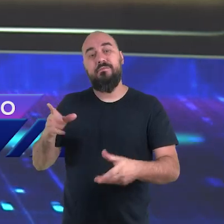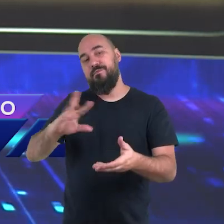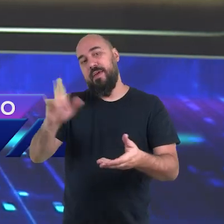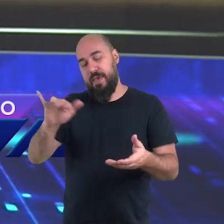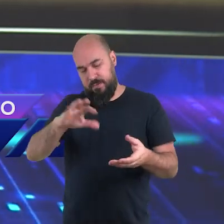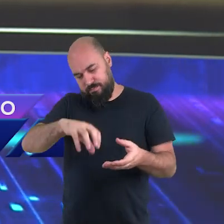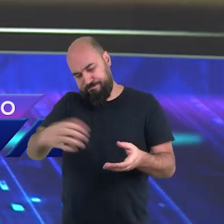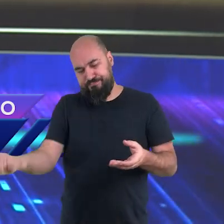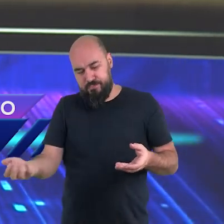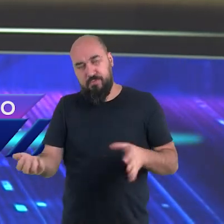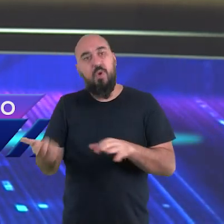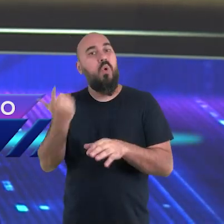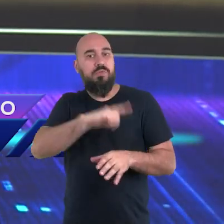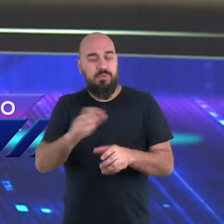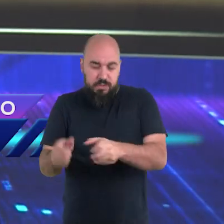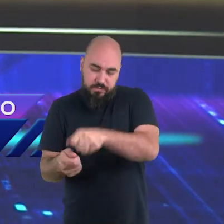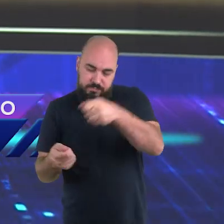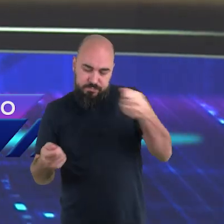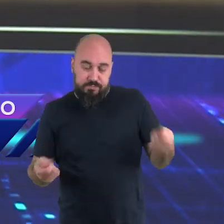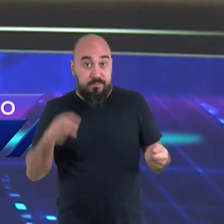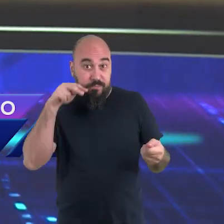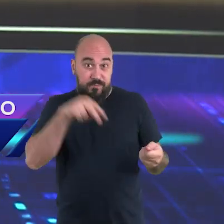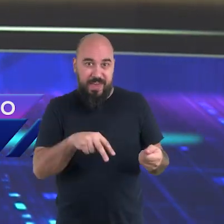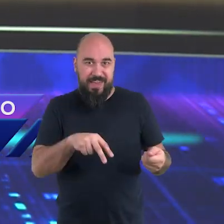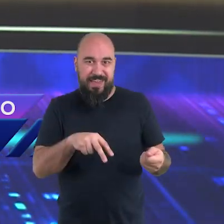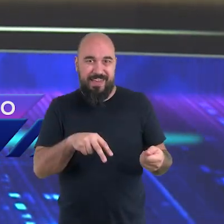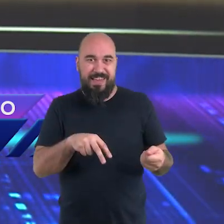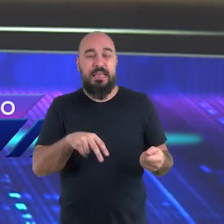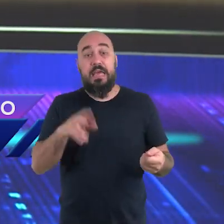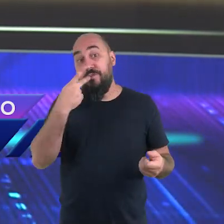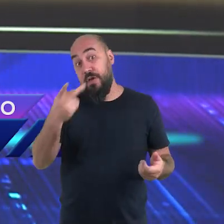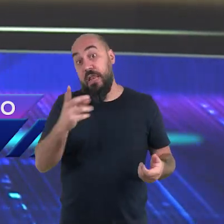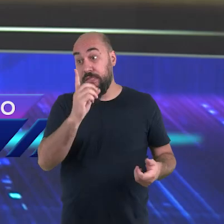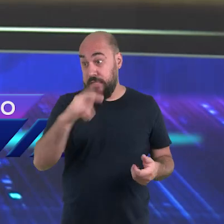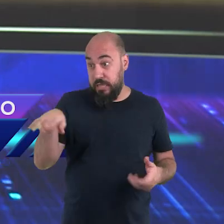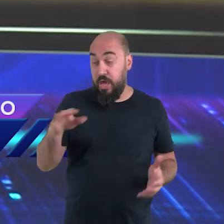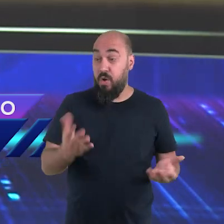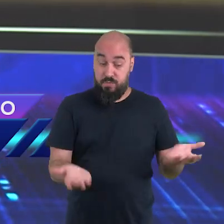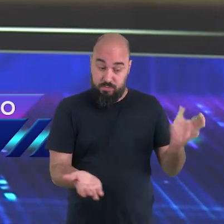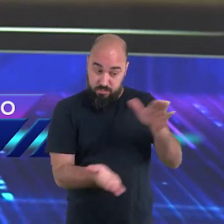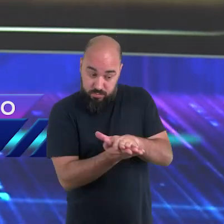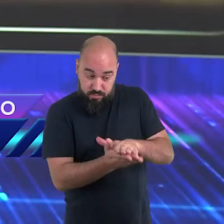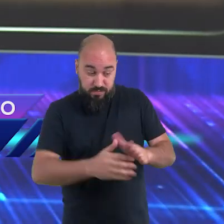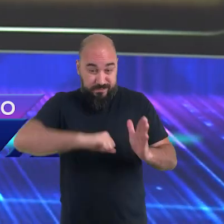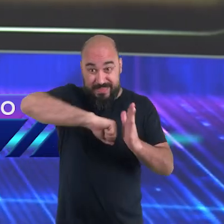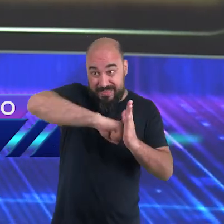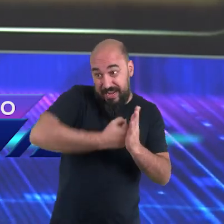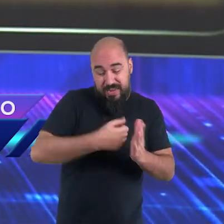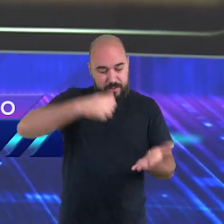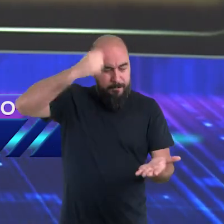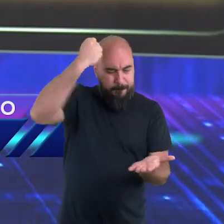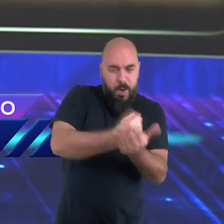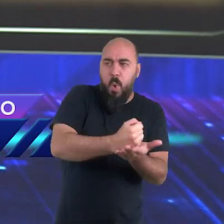ao conteúdo que estava ali escrito. Quando Deus está dizendo, Daniel, fecha o livro, sela o livro, ele está dizendo, olha, Daniel,